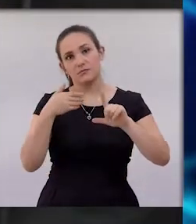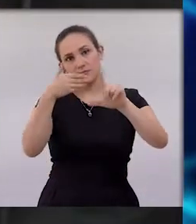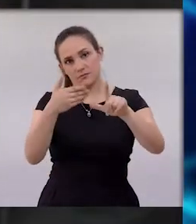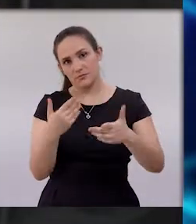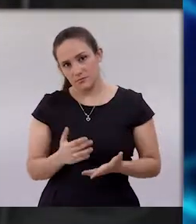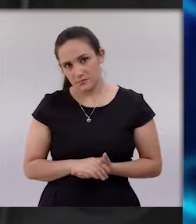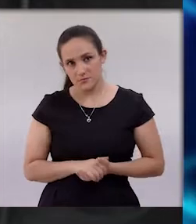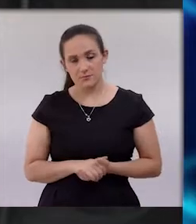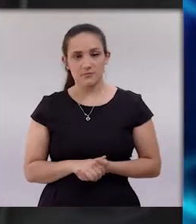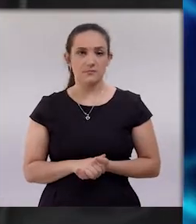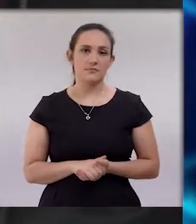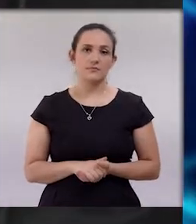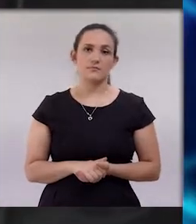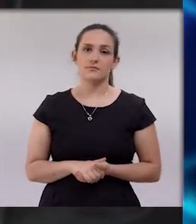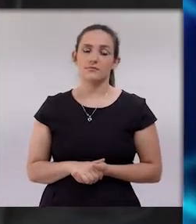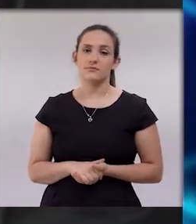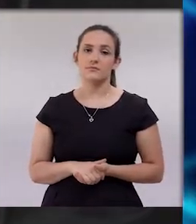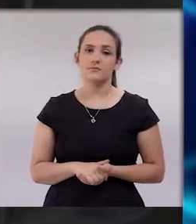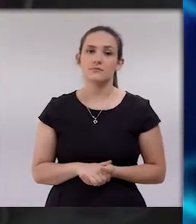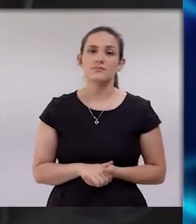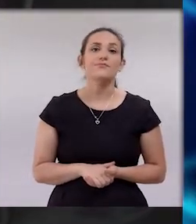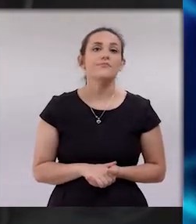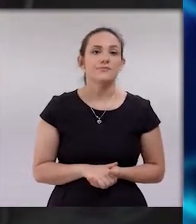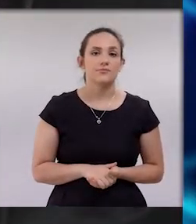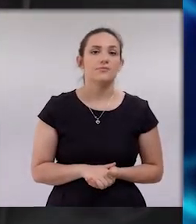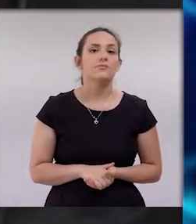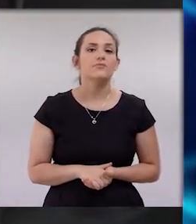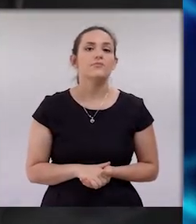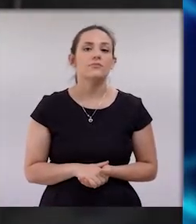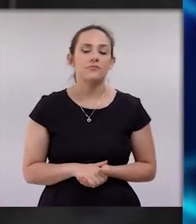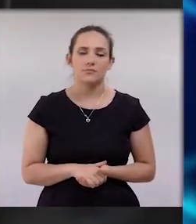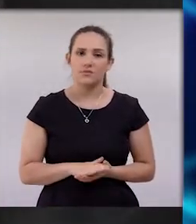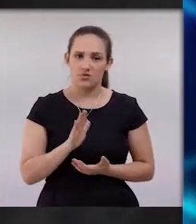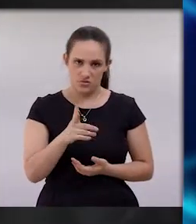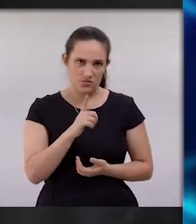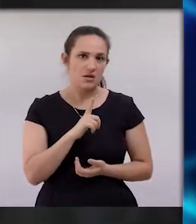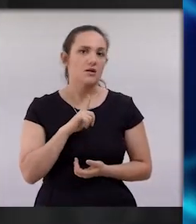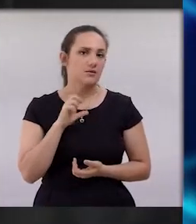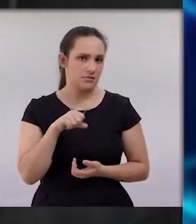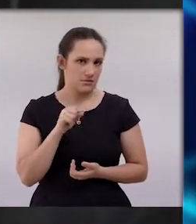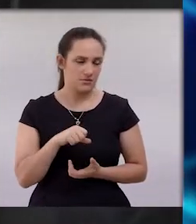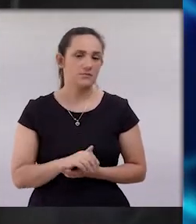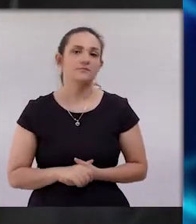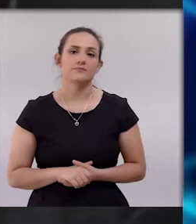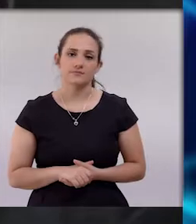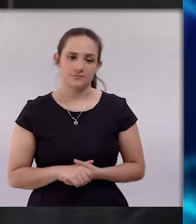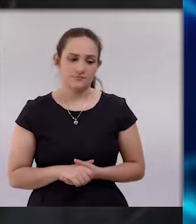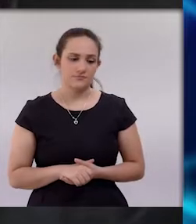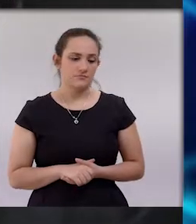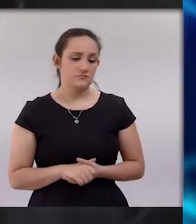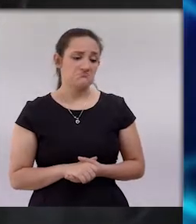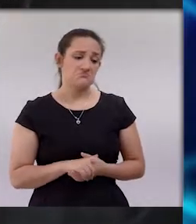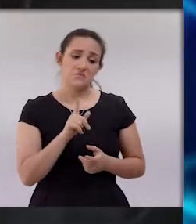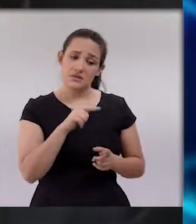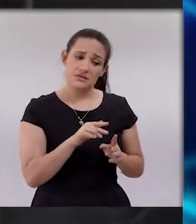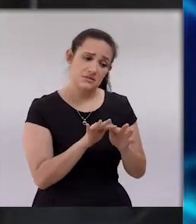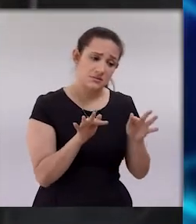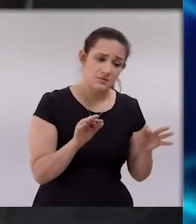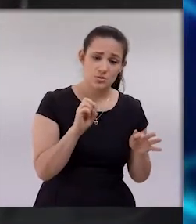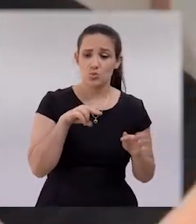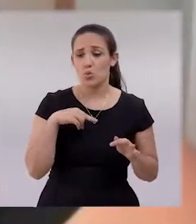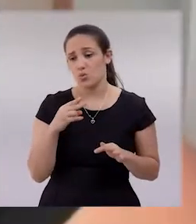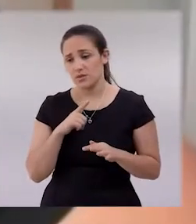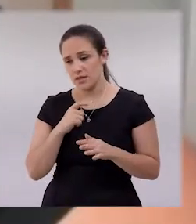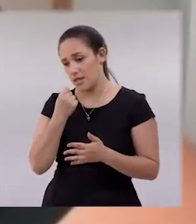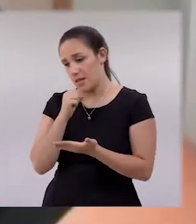teleconsulta? Ótimo. As receitas médicas, elas já funcionam, tanto as receitas simples como